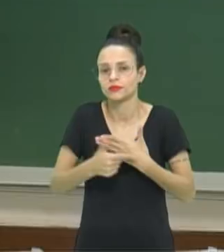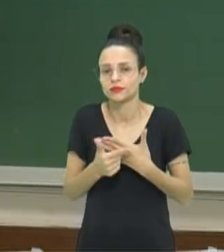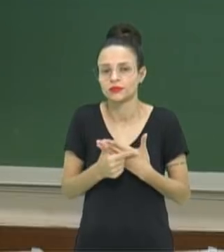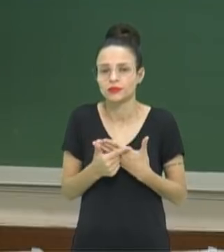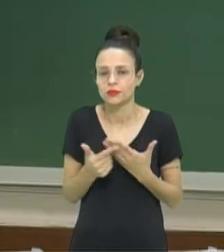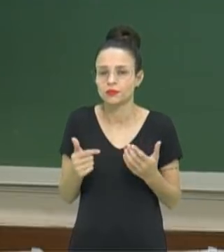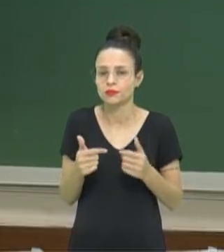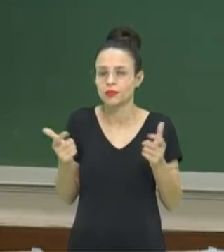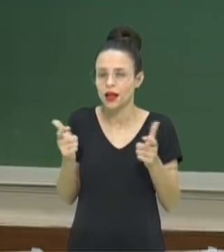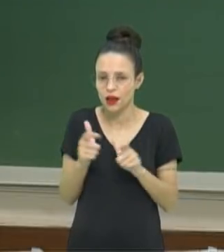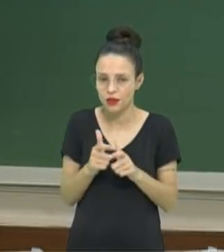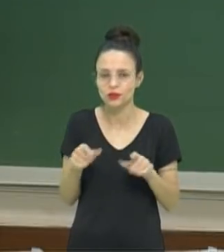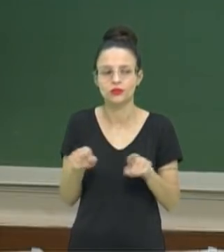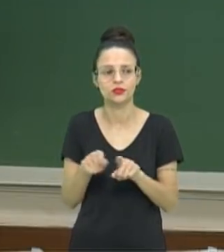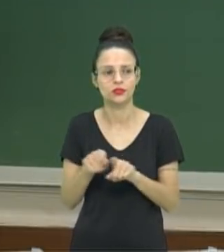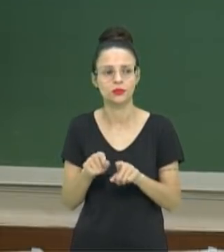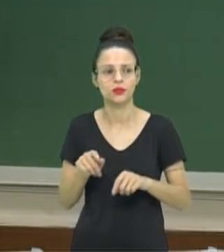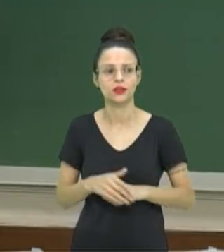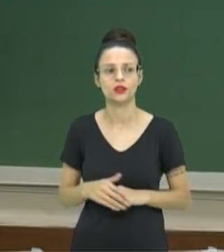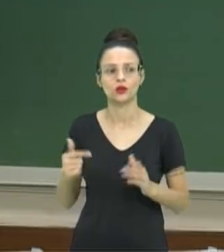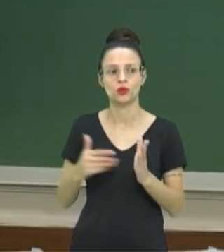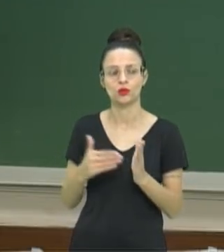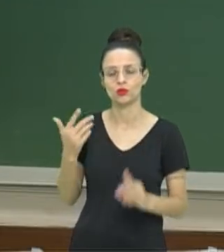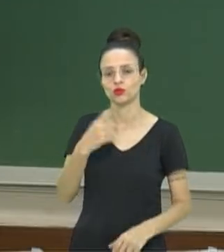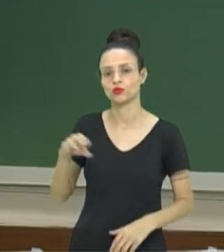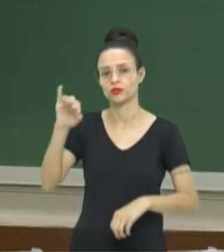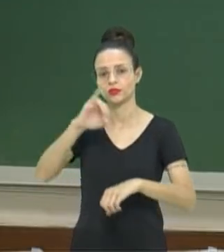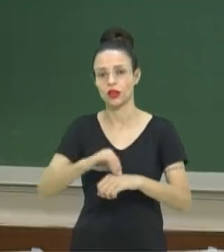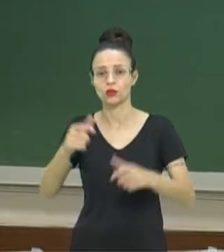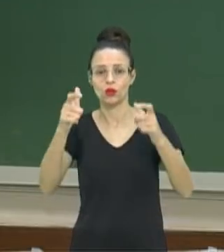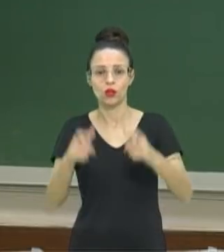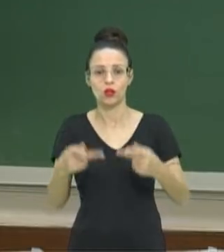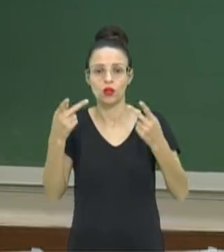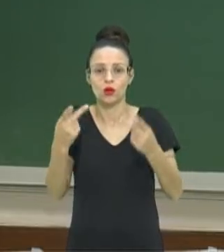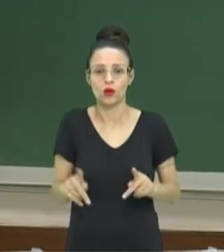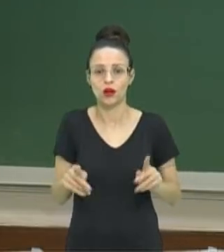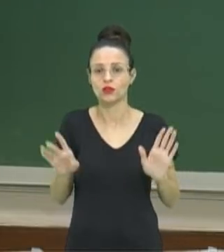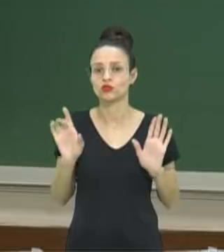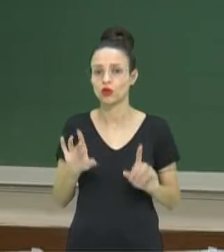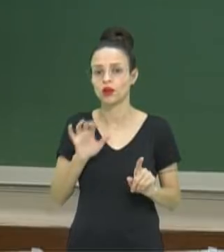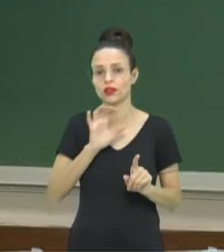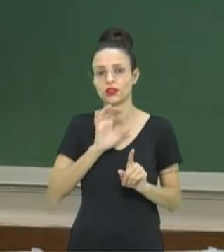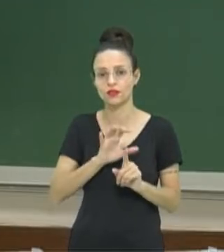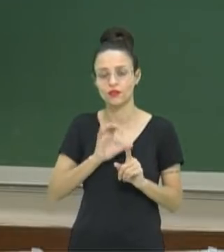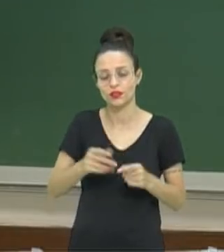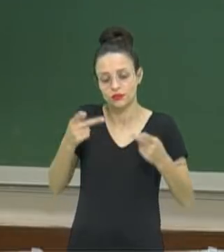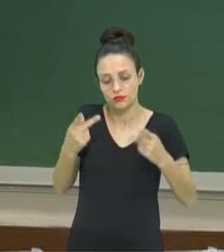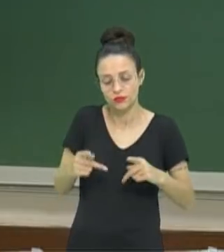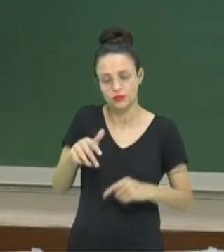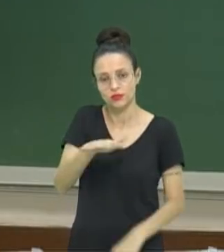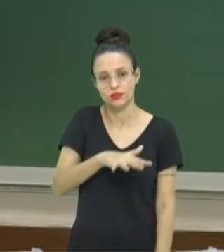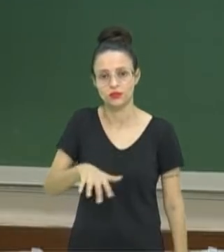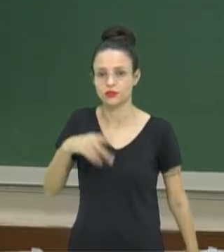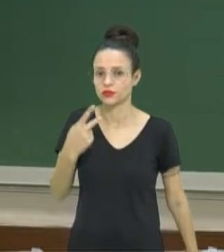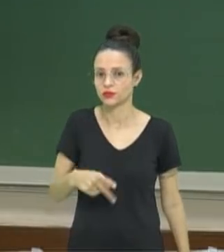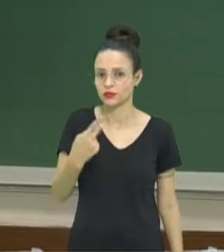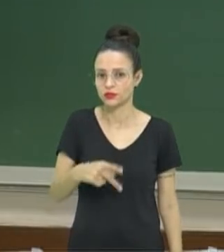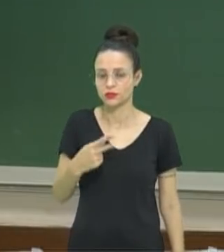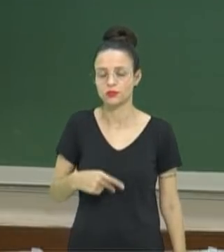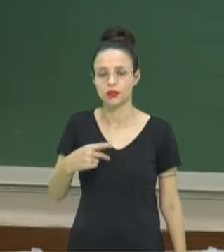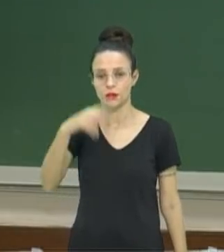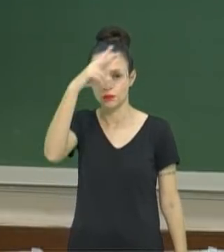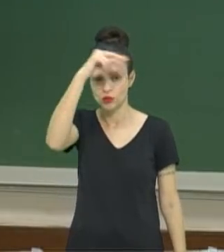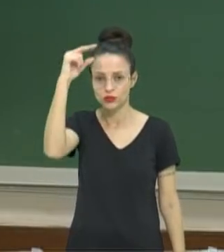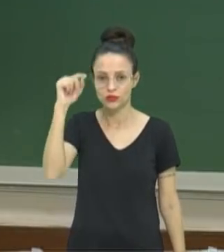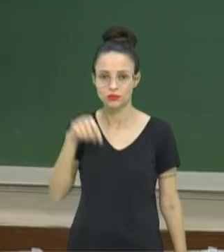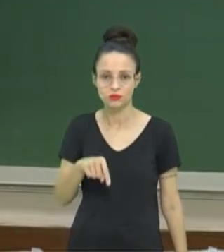área mais reduzida ainda, e o centro local, que só exerce influência ali no seu espaço municipal,